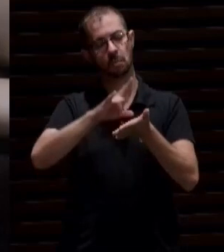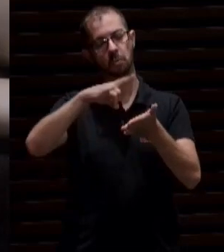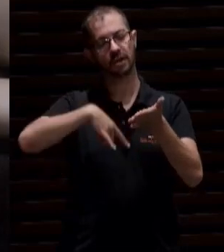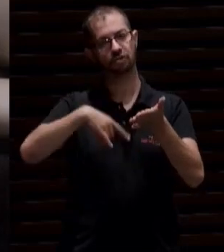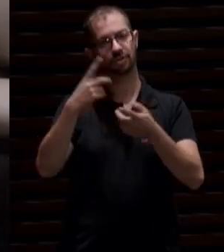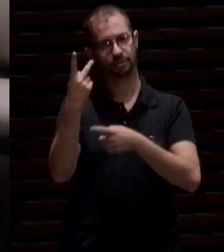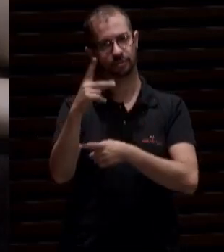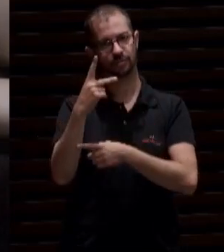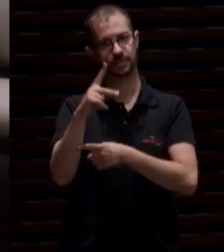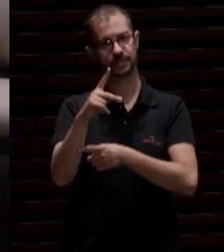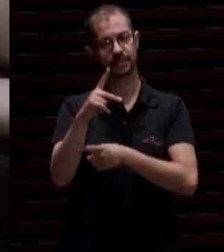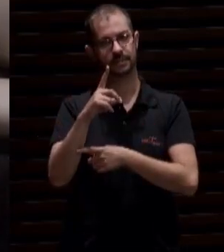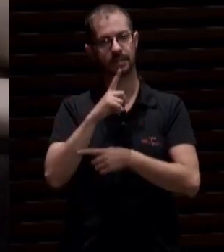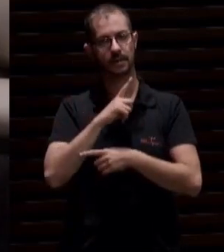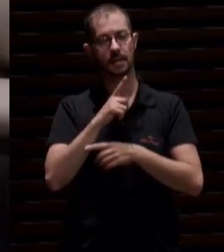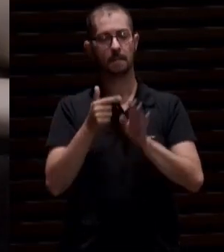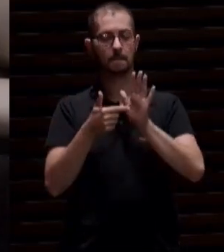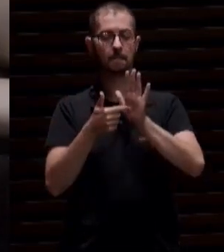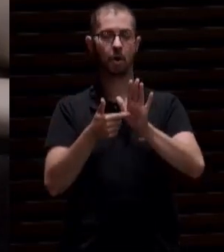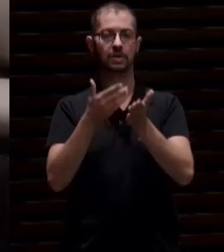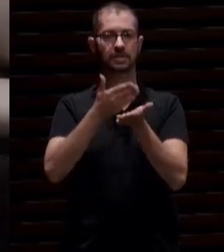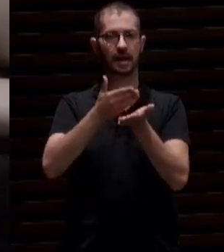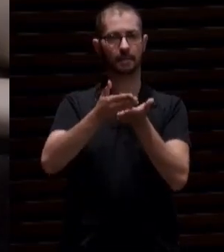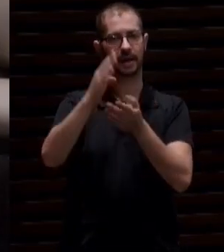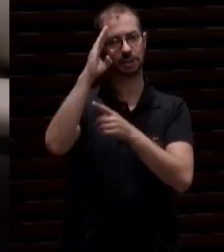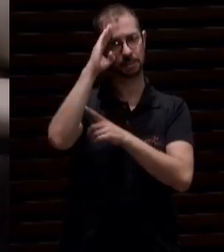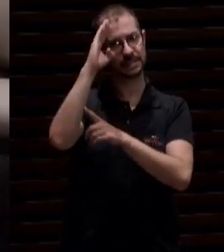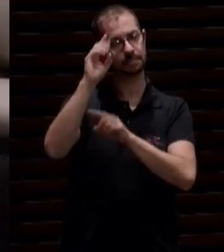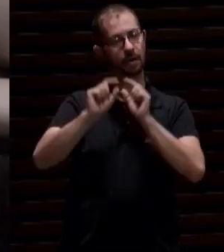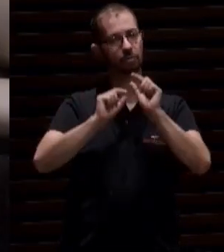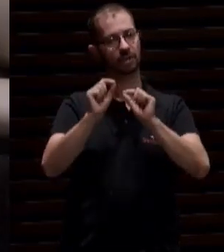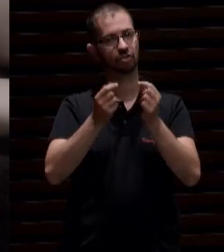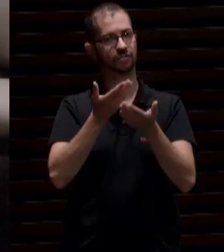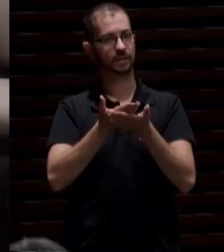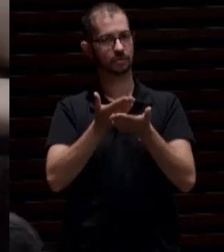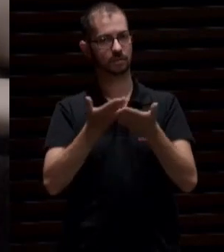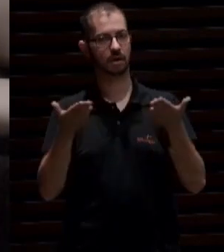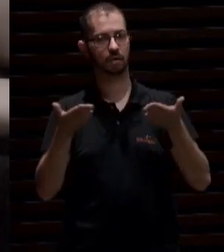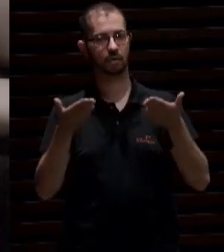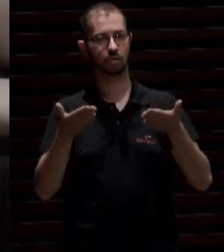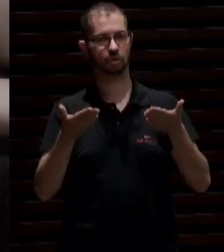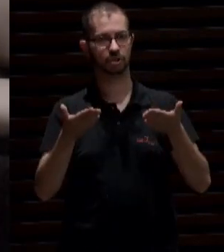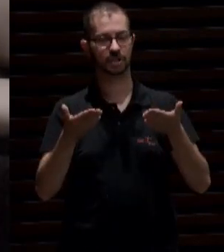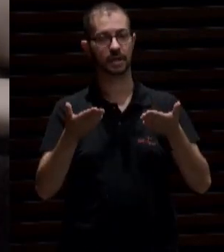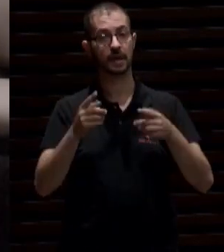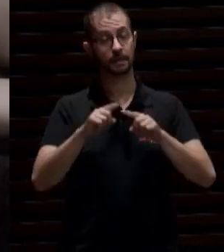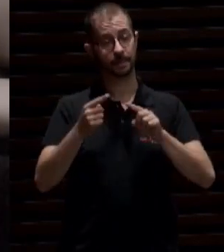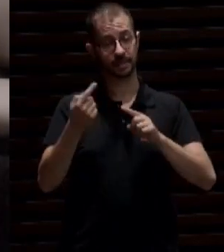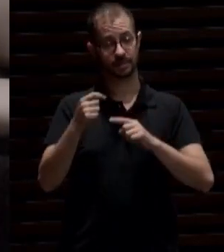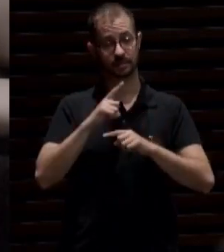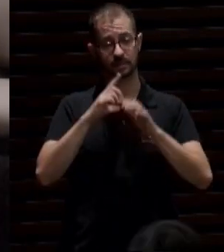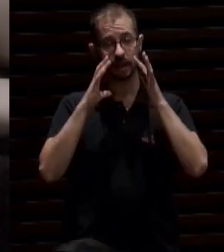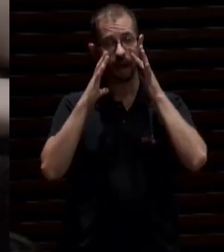mãos contém a parte principal do que nós vamos estudar hoje. Mas tem um pouco mais de conteúdo que nós vamos estar vendo. Estou falando